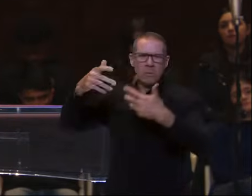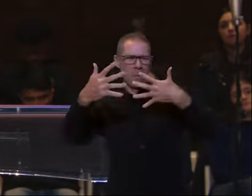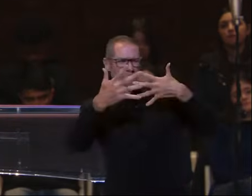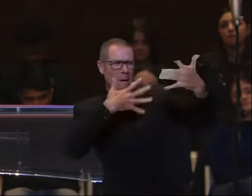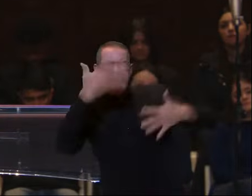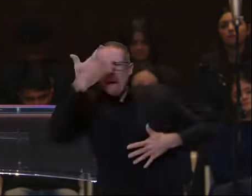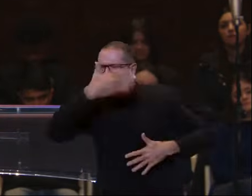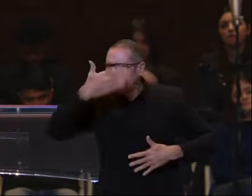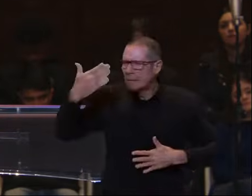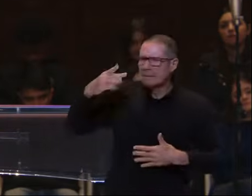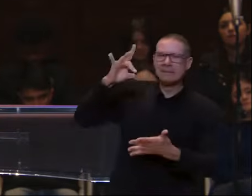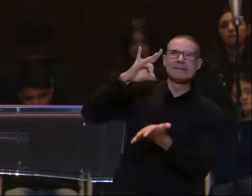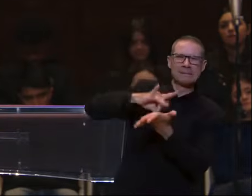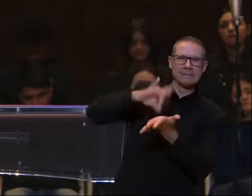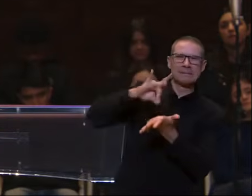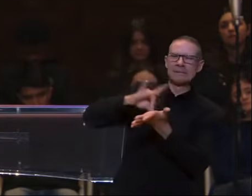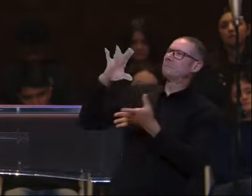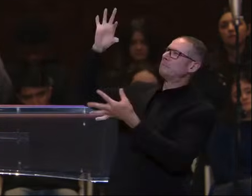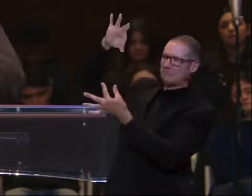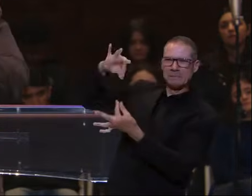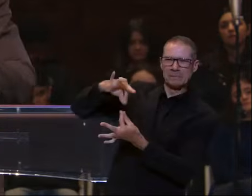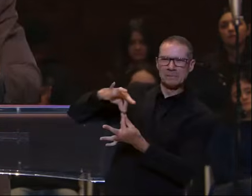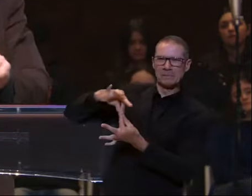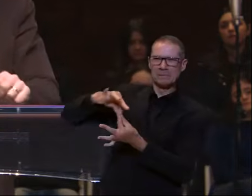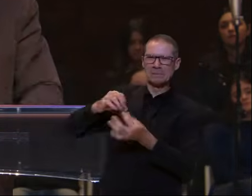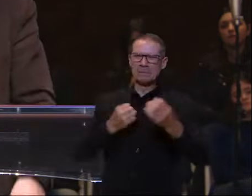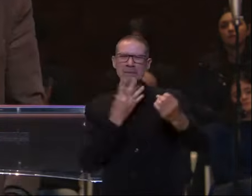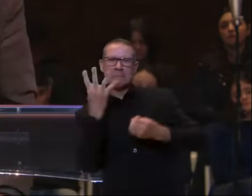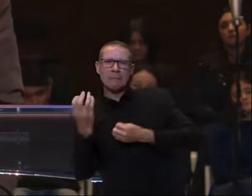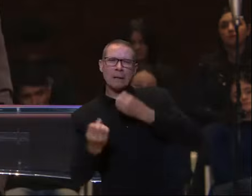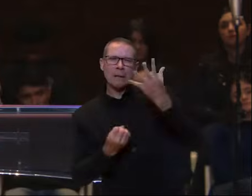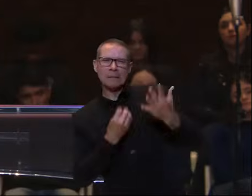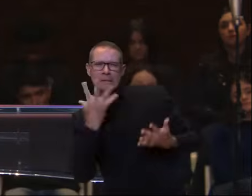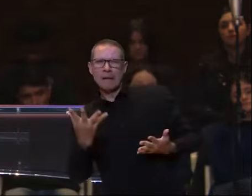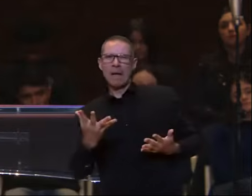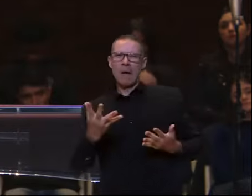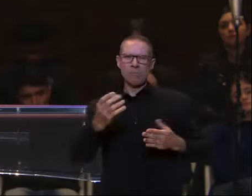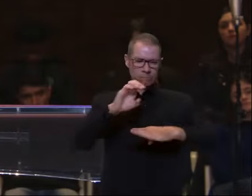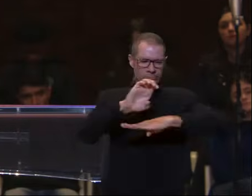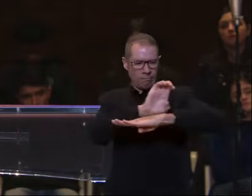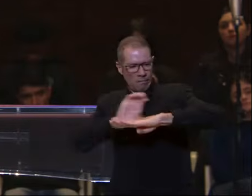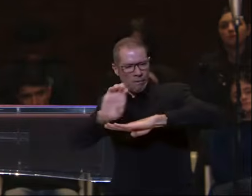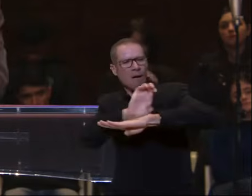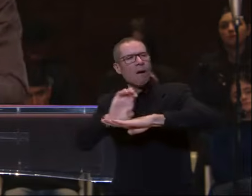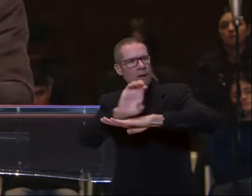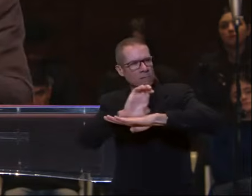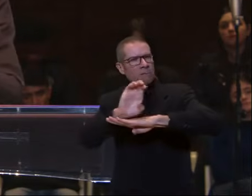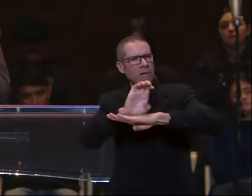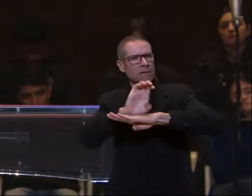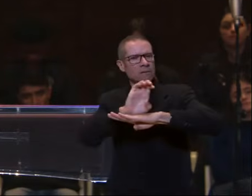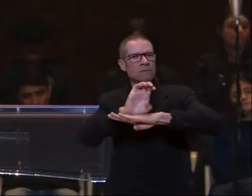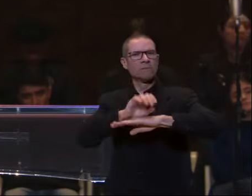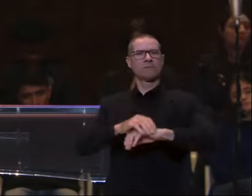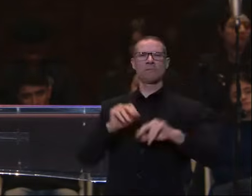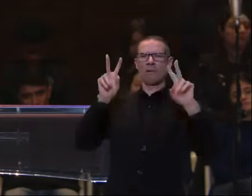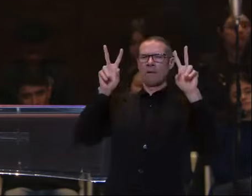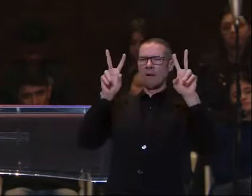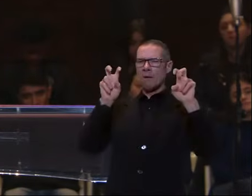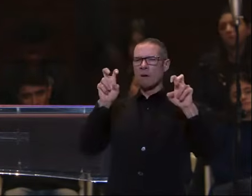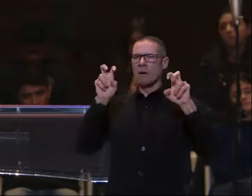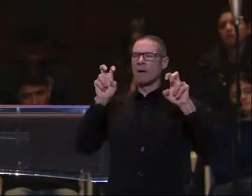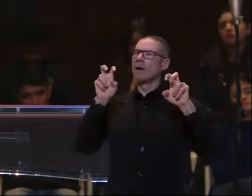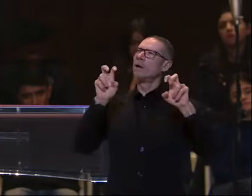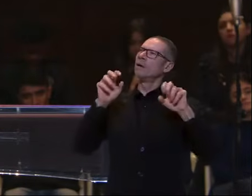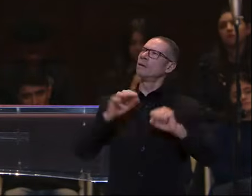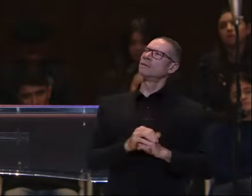da realidade espiritual. Essa expressão é indicada aqui em Efésios para falar sobre a